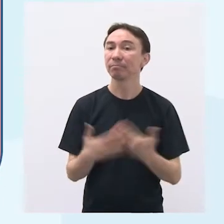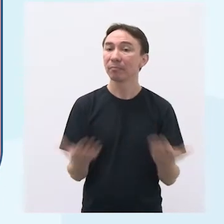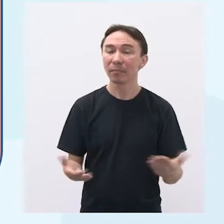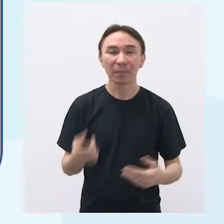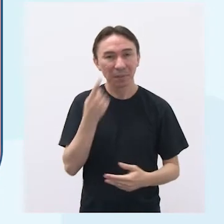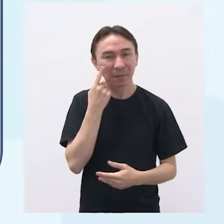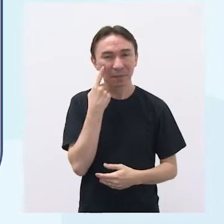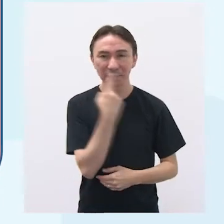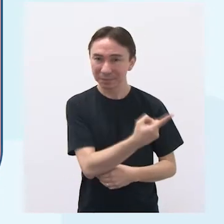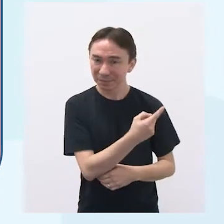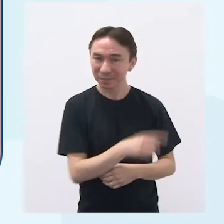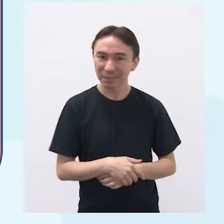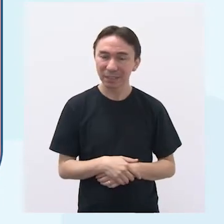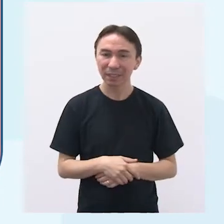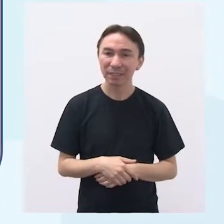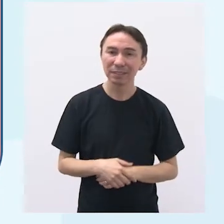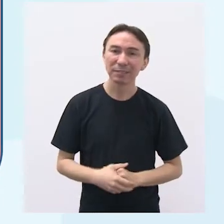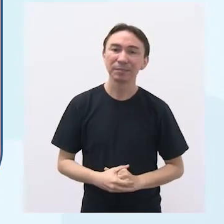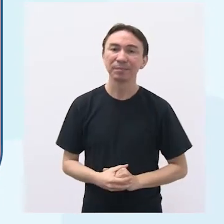testando o áudio, por favor, tá?